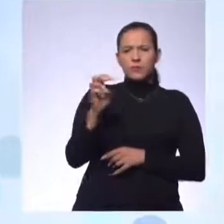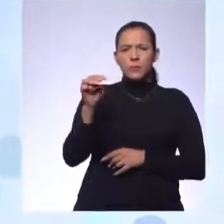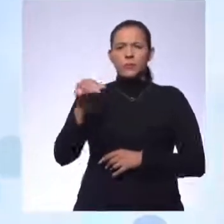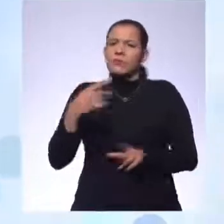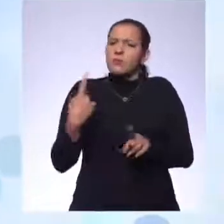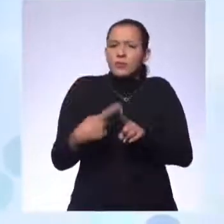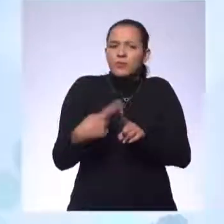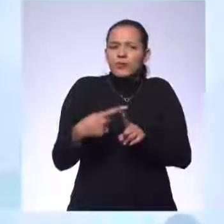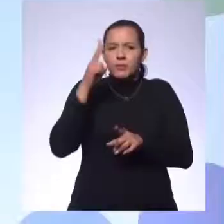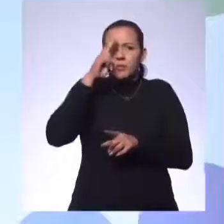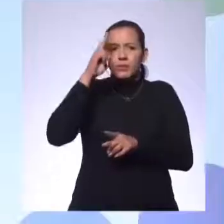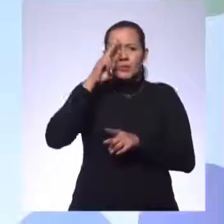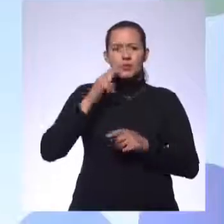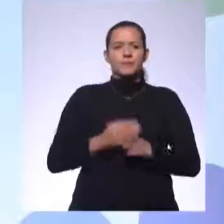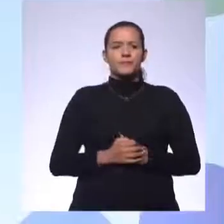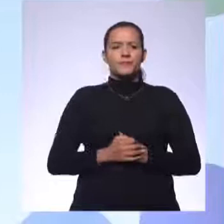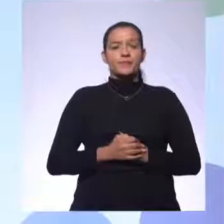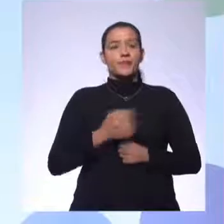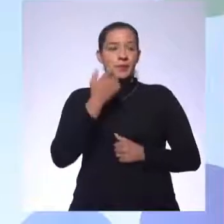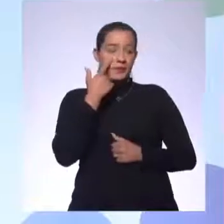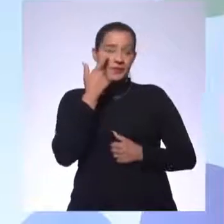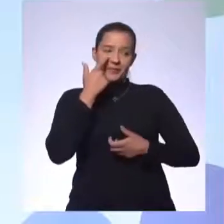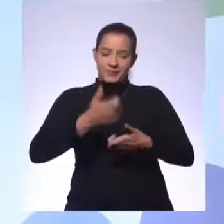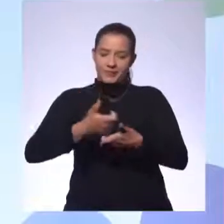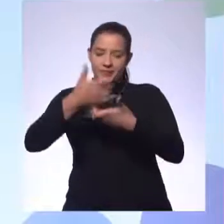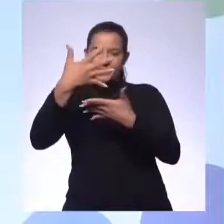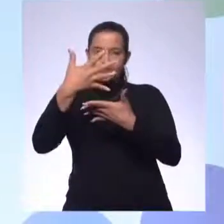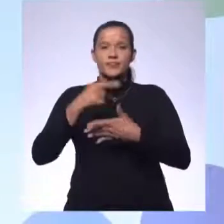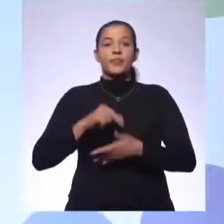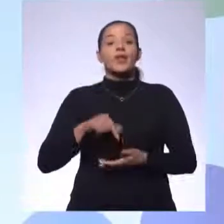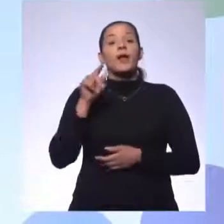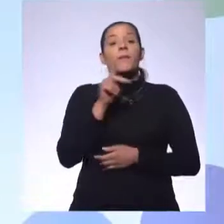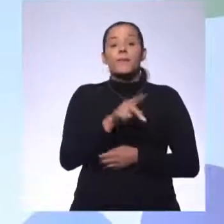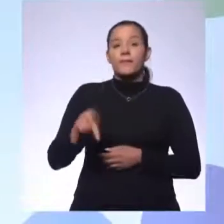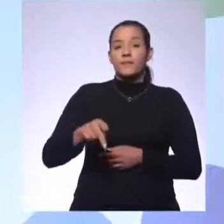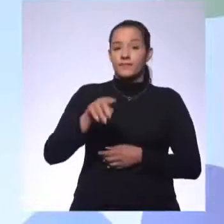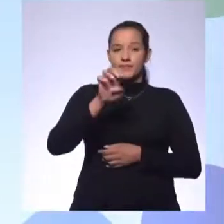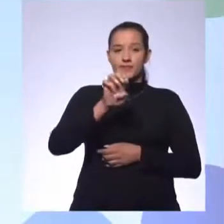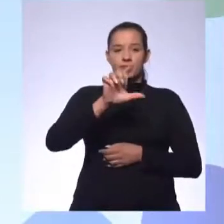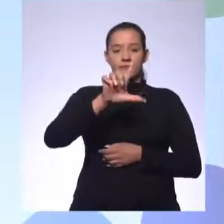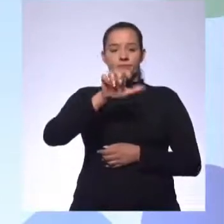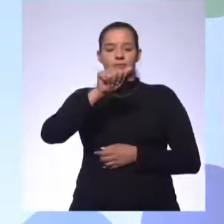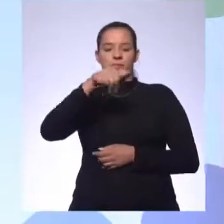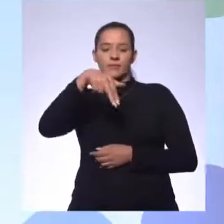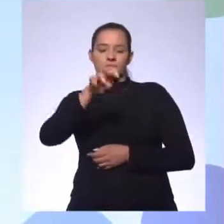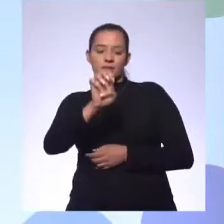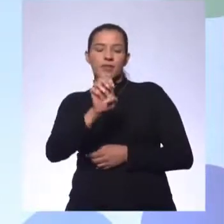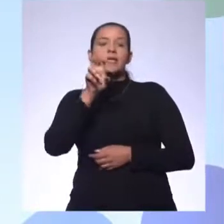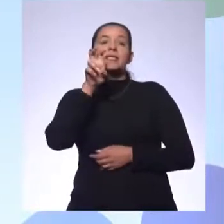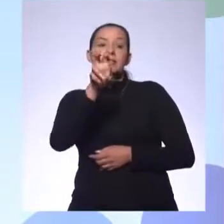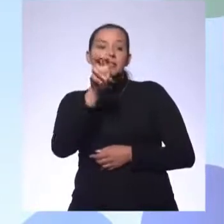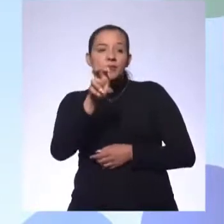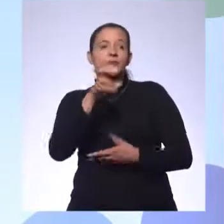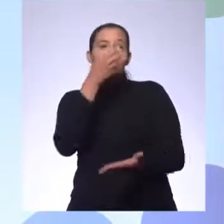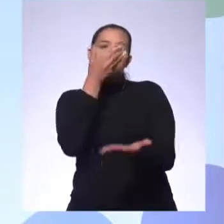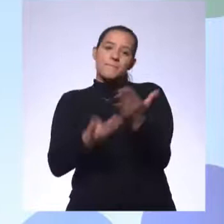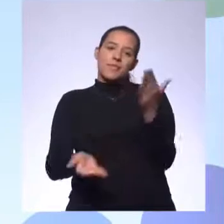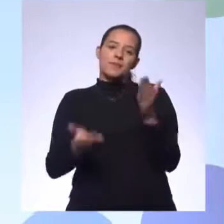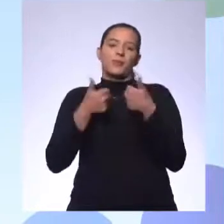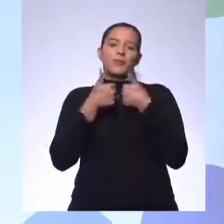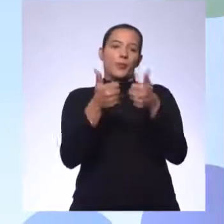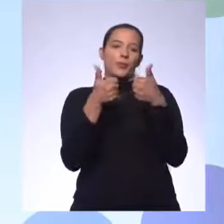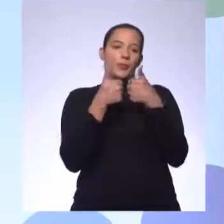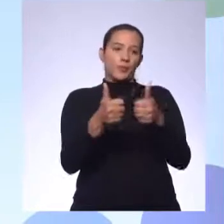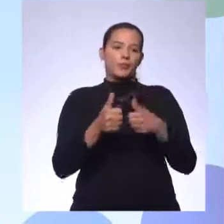para a história? Vamos lá, as respostas. A professora Helena, ela fala porque por 5 minutos ele perdeu o ônibus.